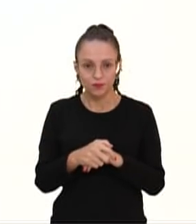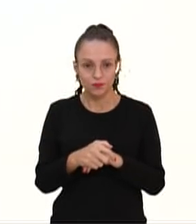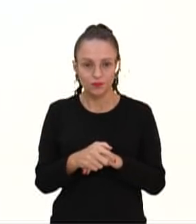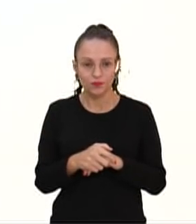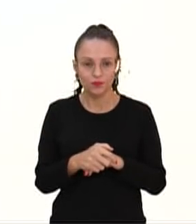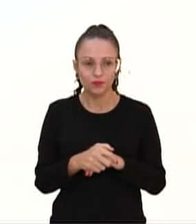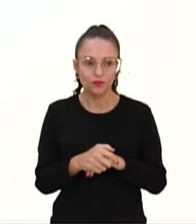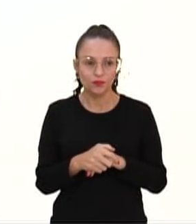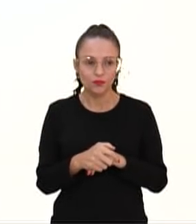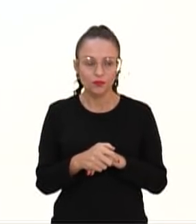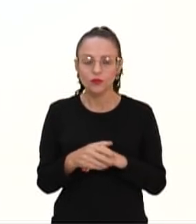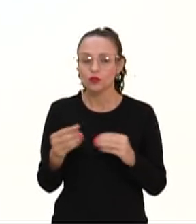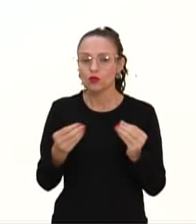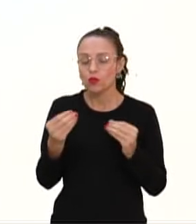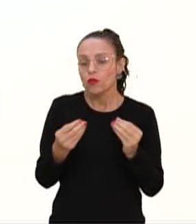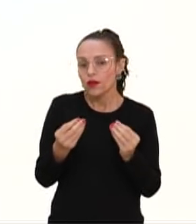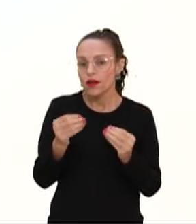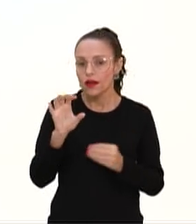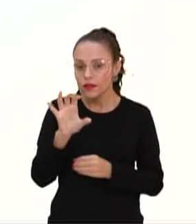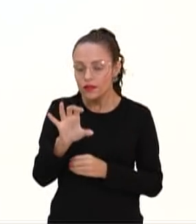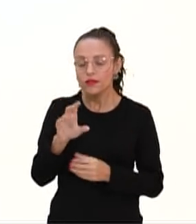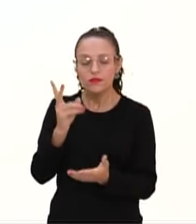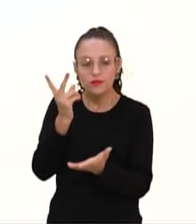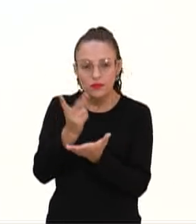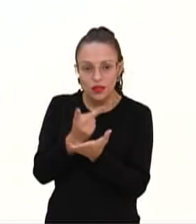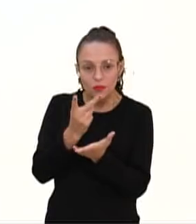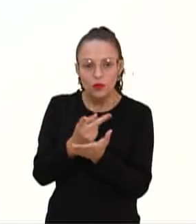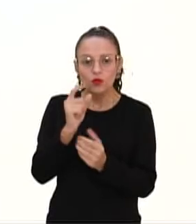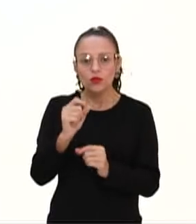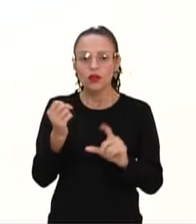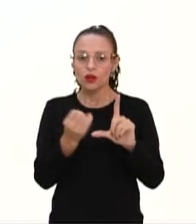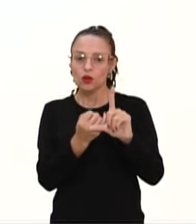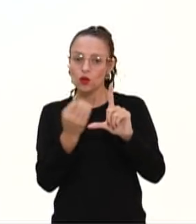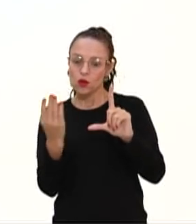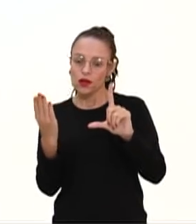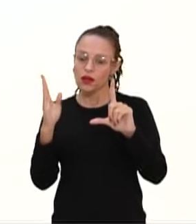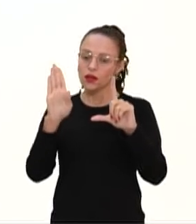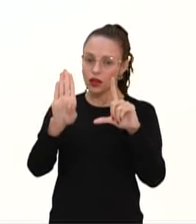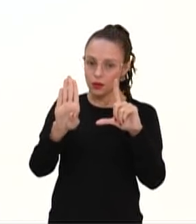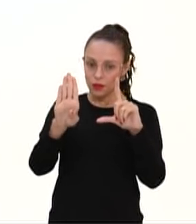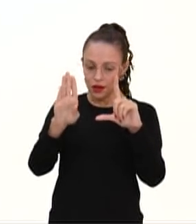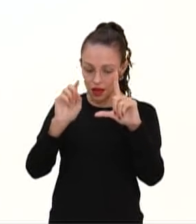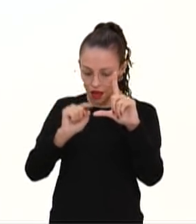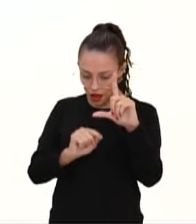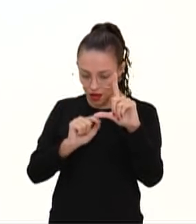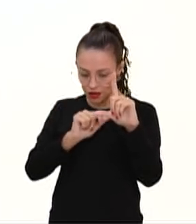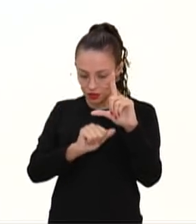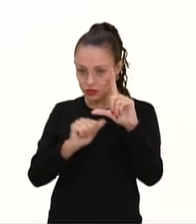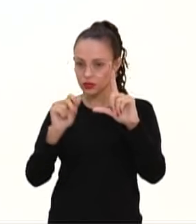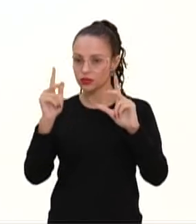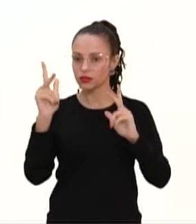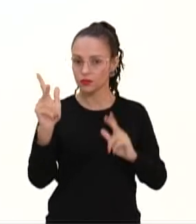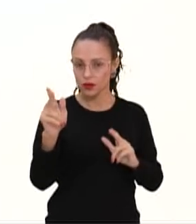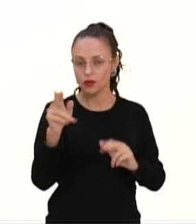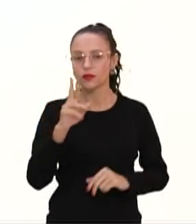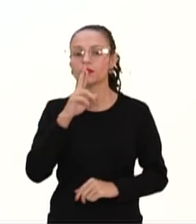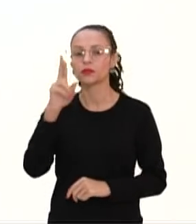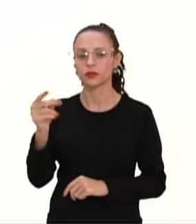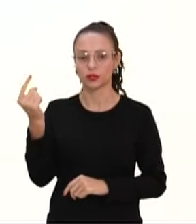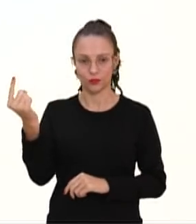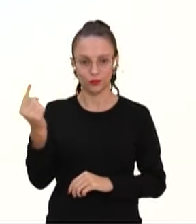aplica a definição. Como consequência, toda vez que você tem o logaritmando igual a base, a resposta é sempre